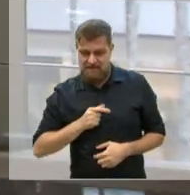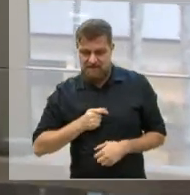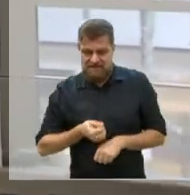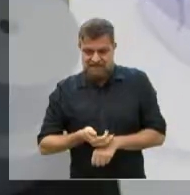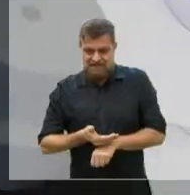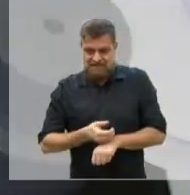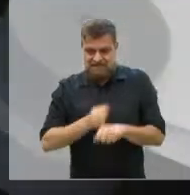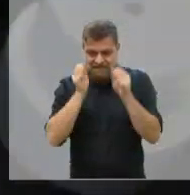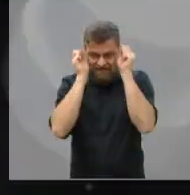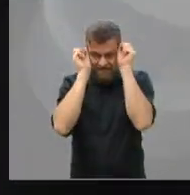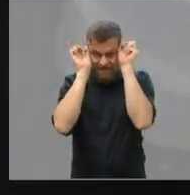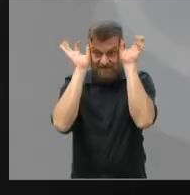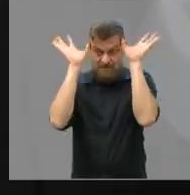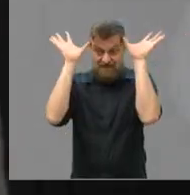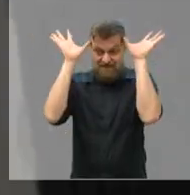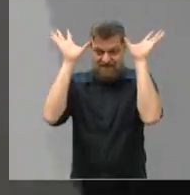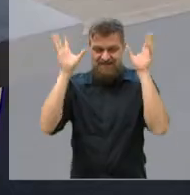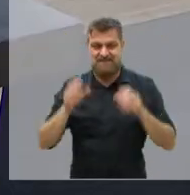arrepiar.